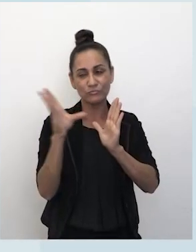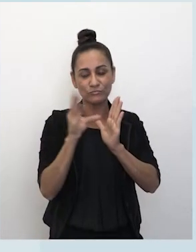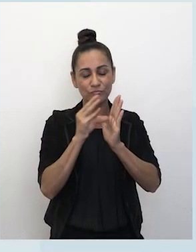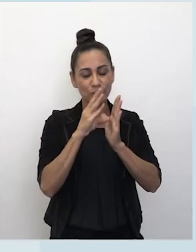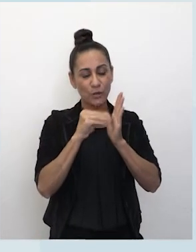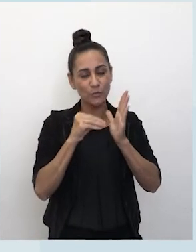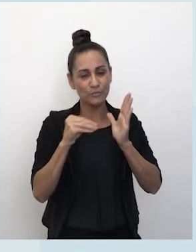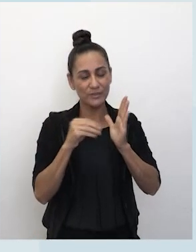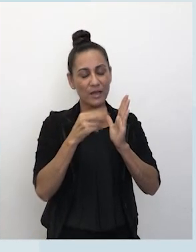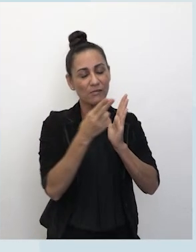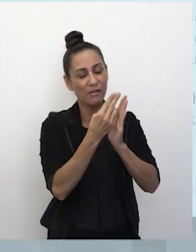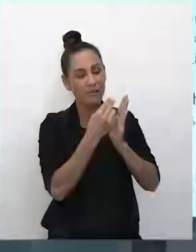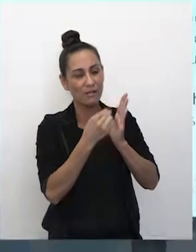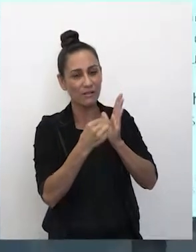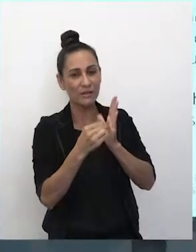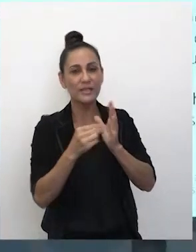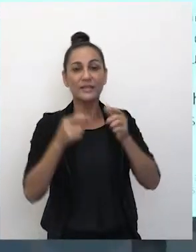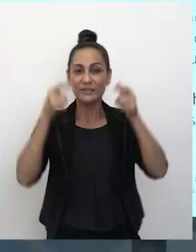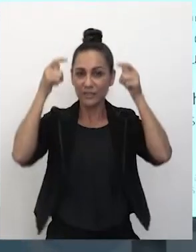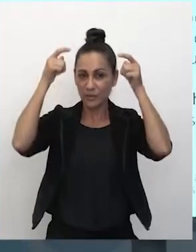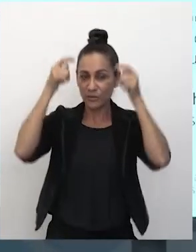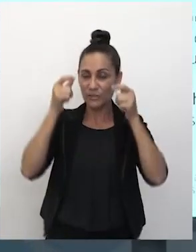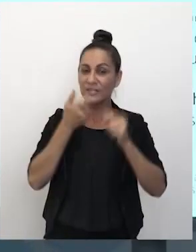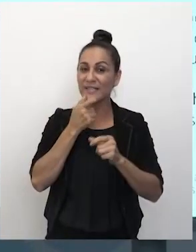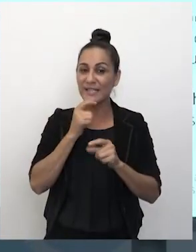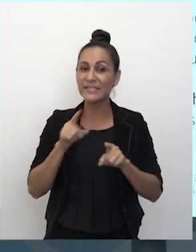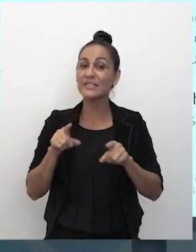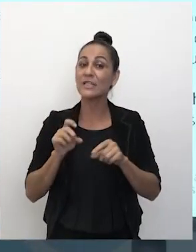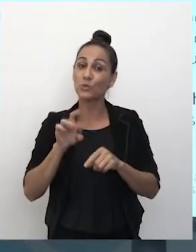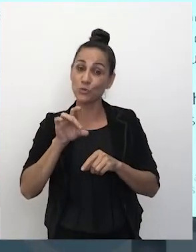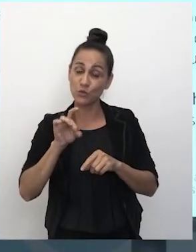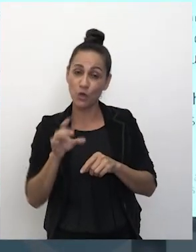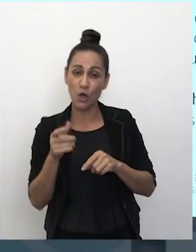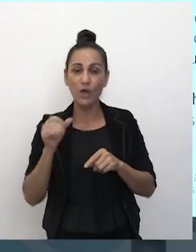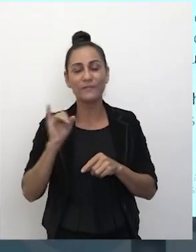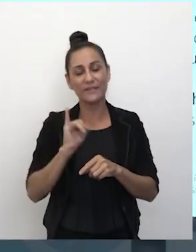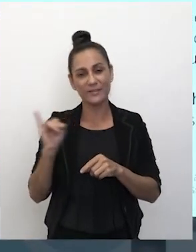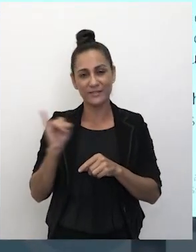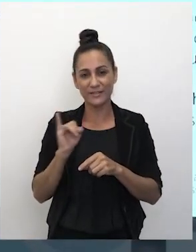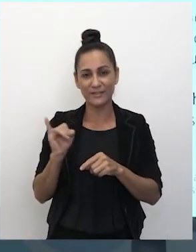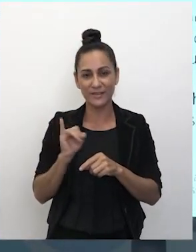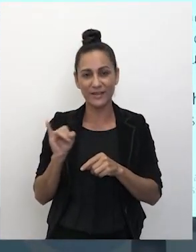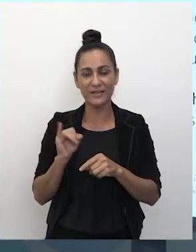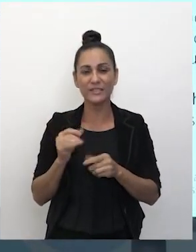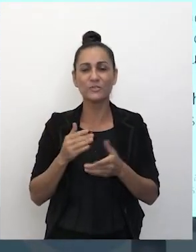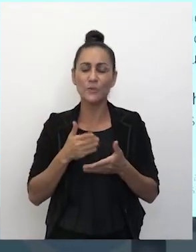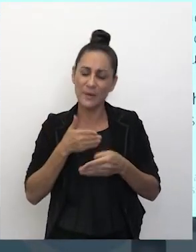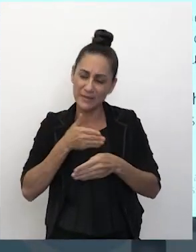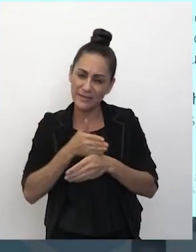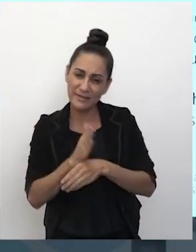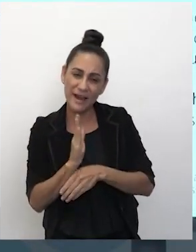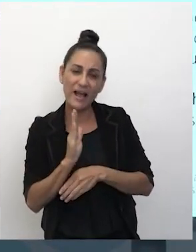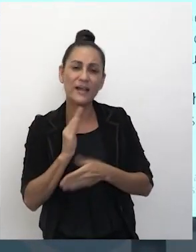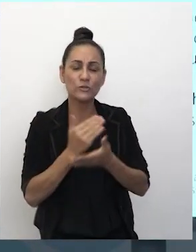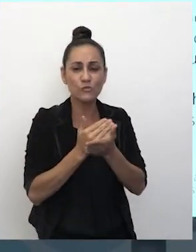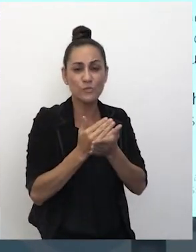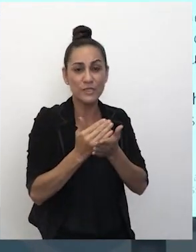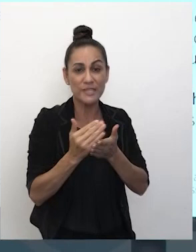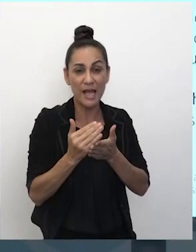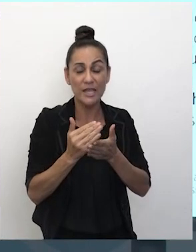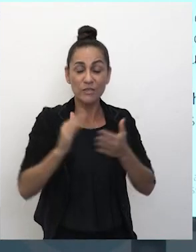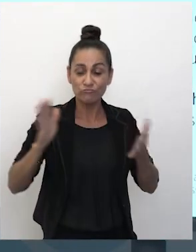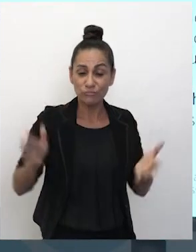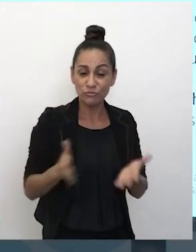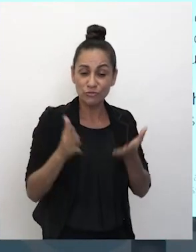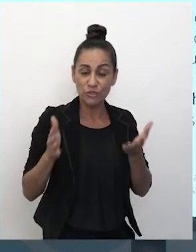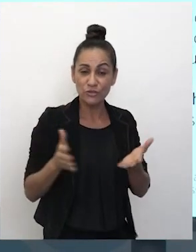da corte inglesa, não só da italiana. Então, só por aí, pelas entradas que ela teve, pelas oportunidades